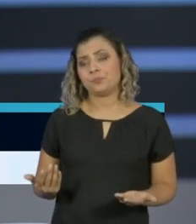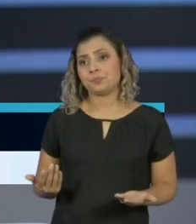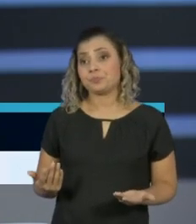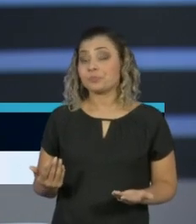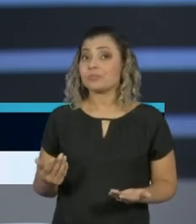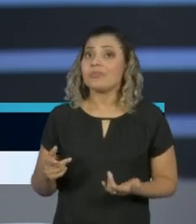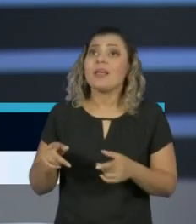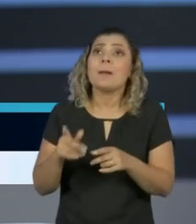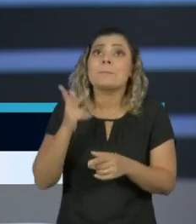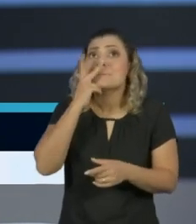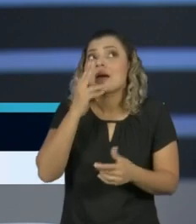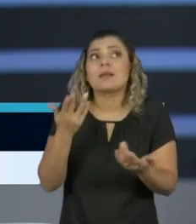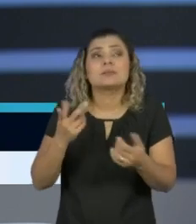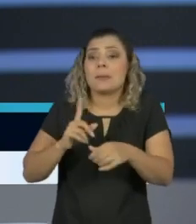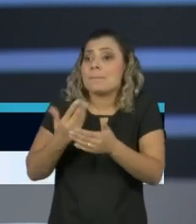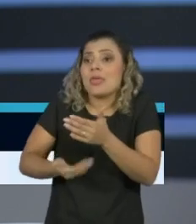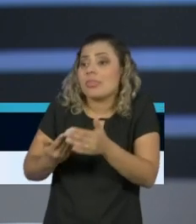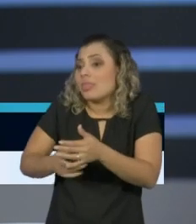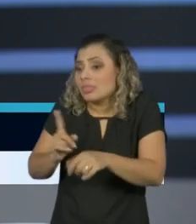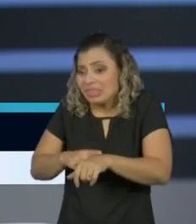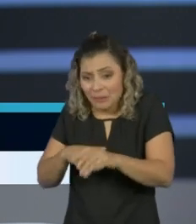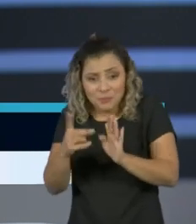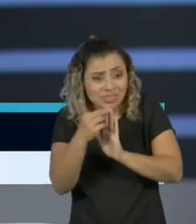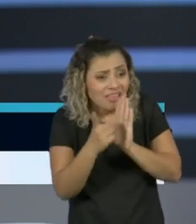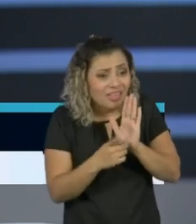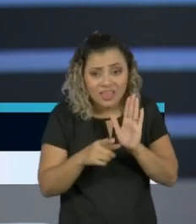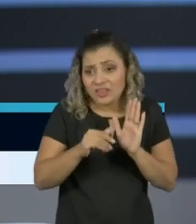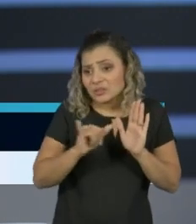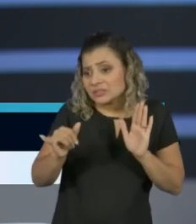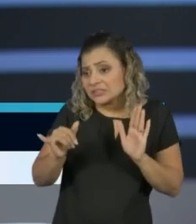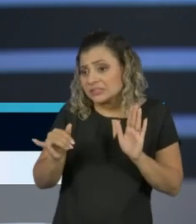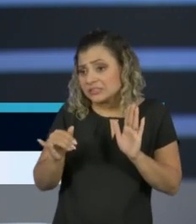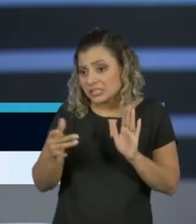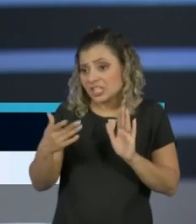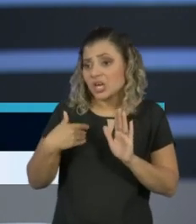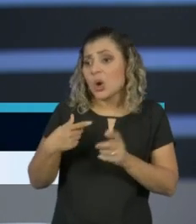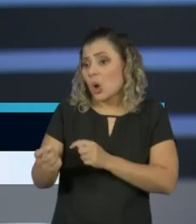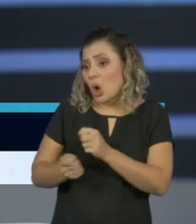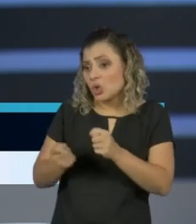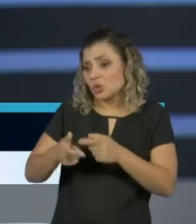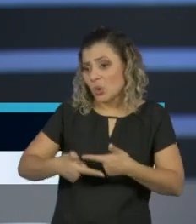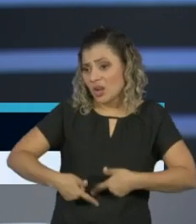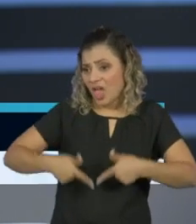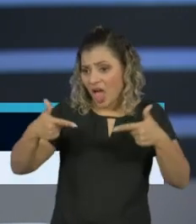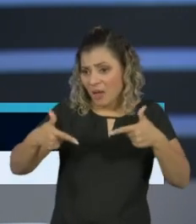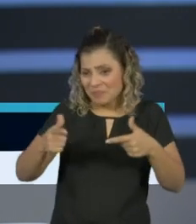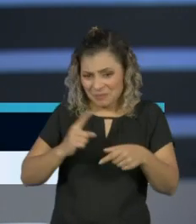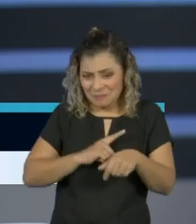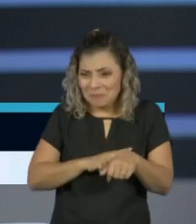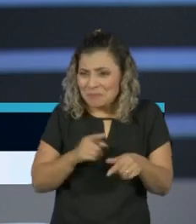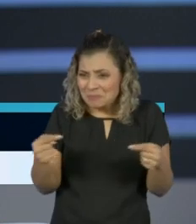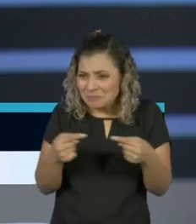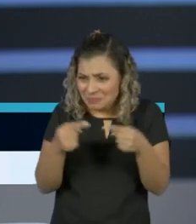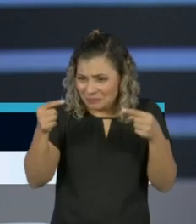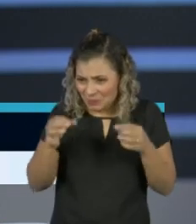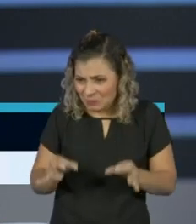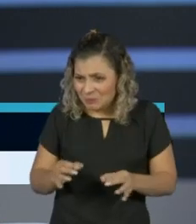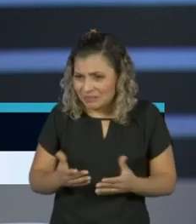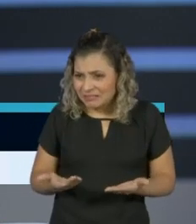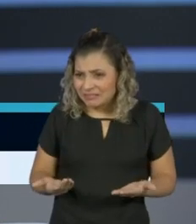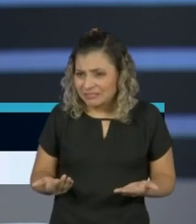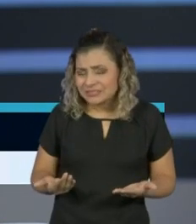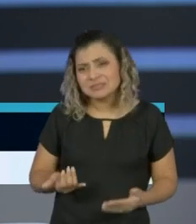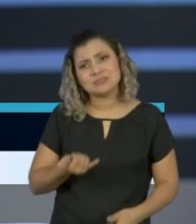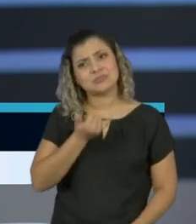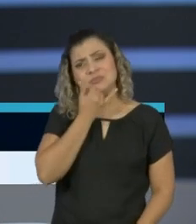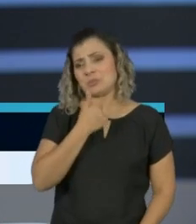depois gastar tempo para fazer um decreto para saber se você tira o controle de armas nesse momento além de ser deus e